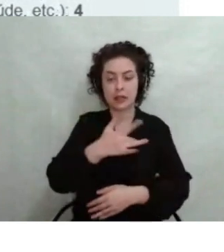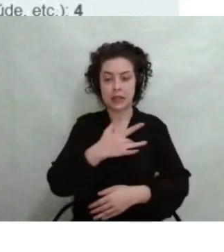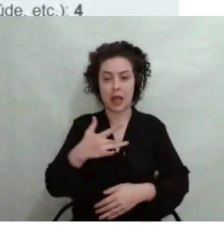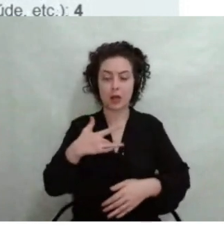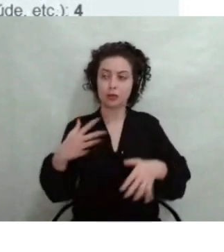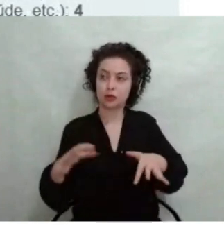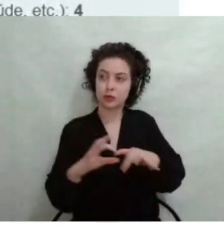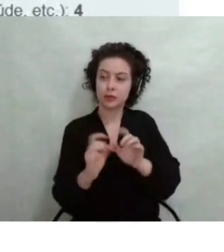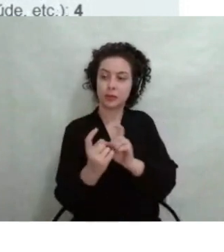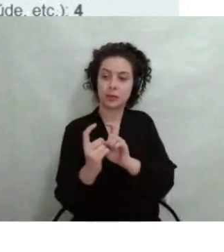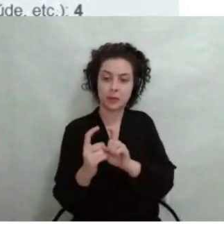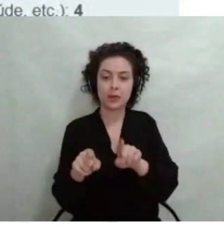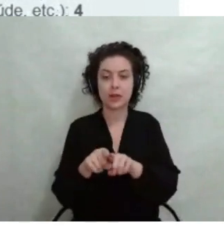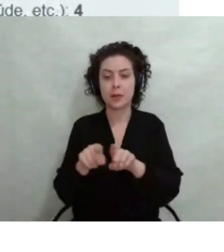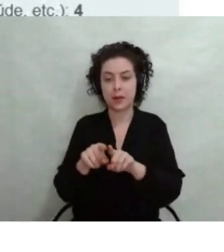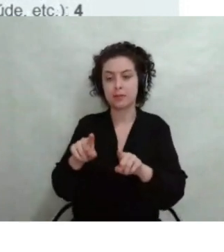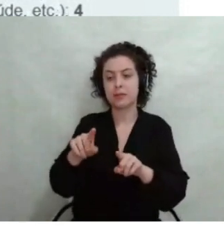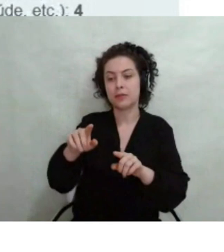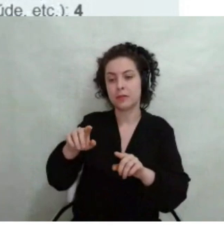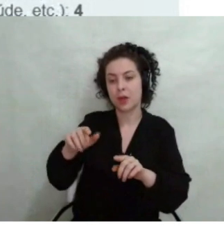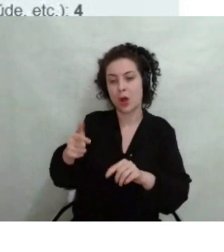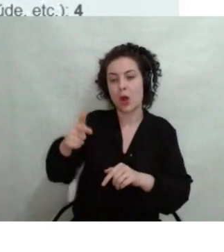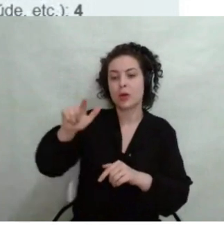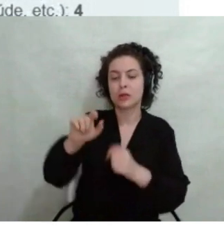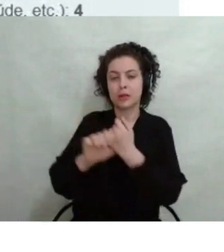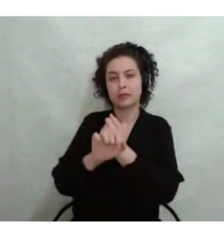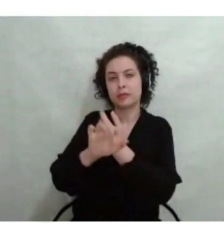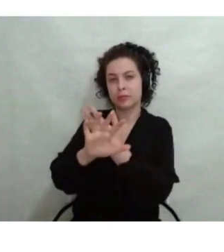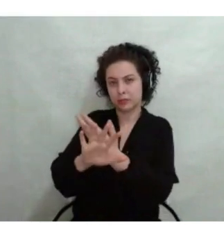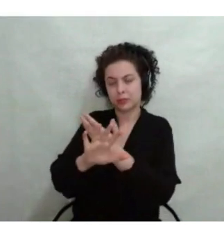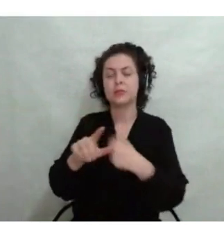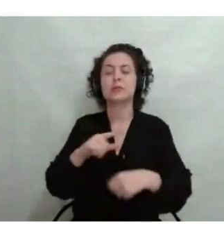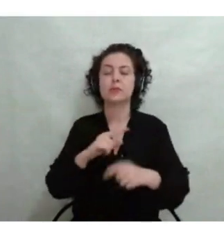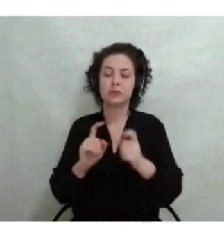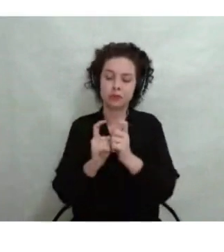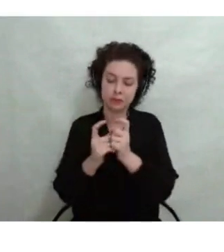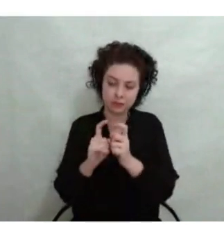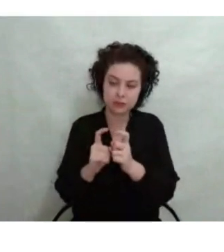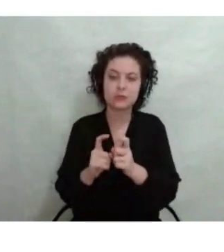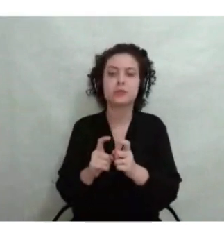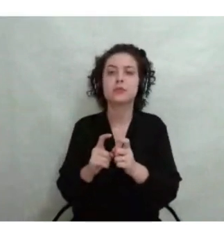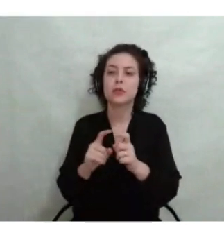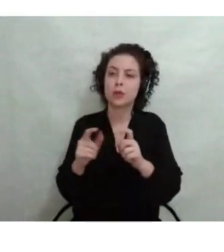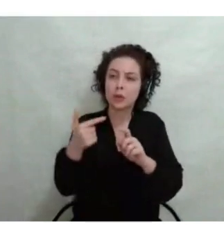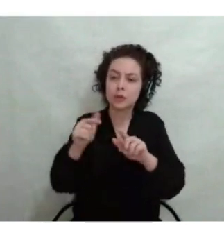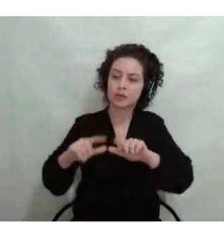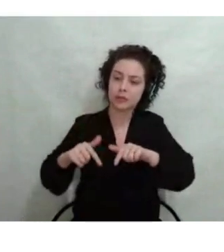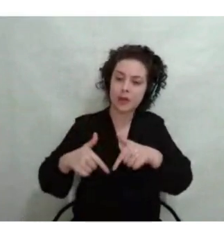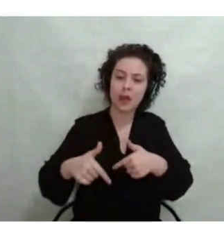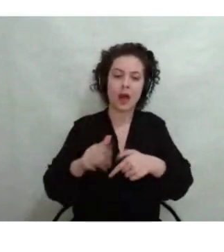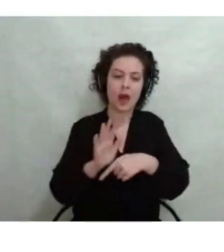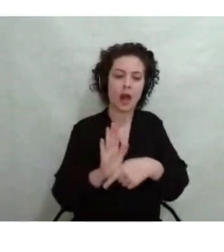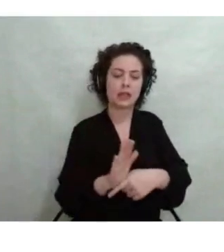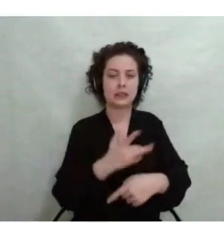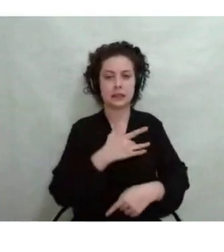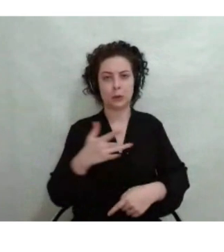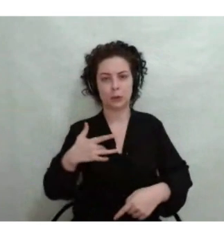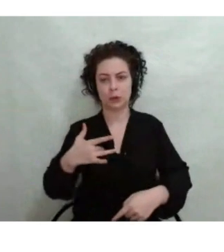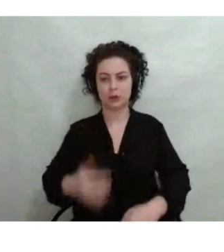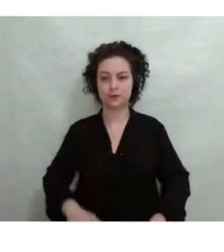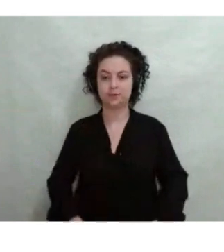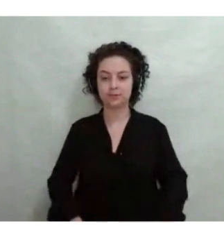os meetings via web para o enfrentamento da saúde. Também a